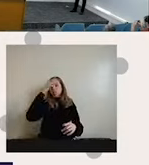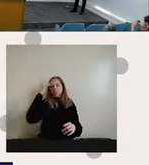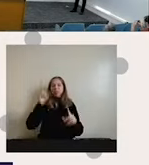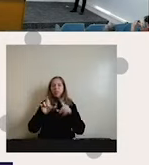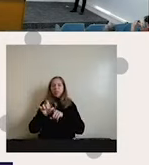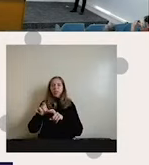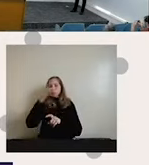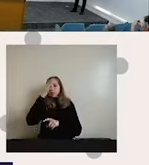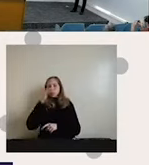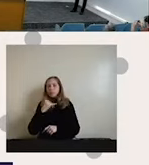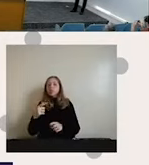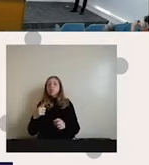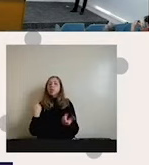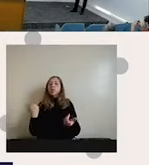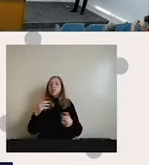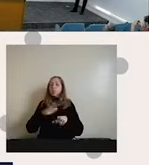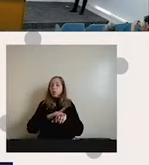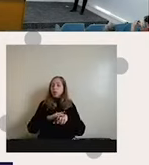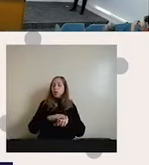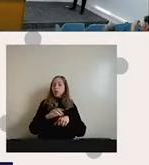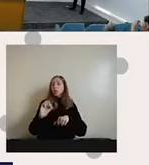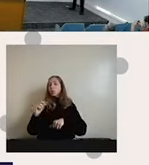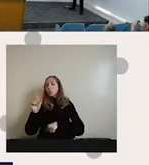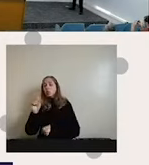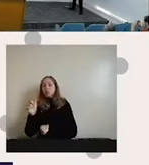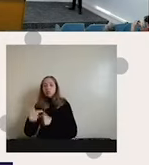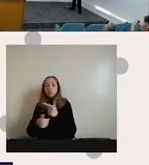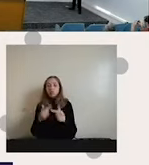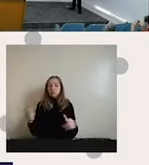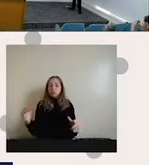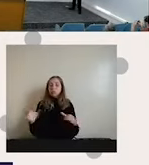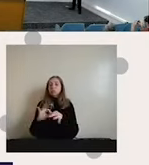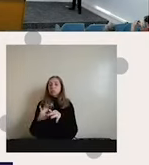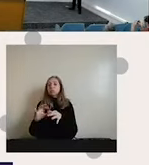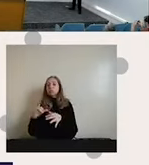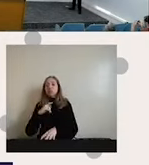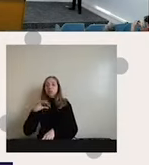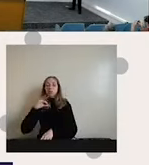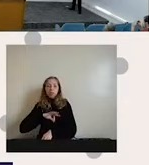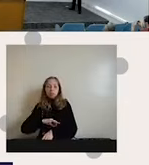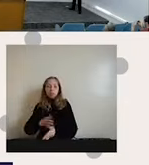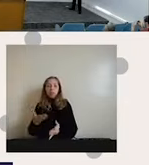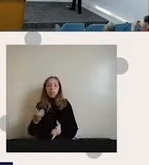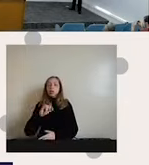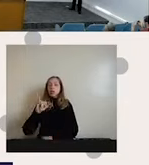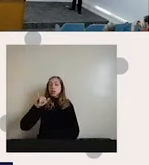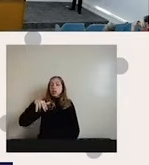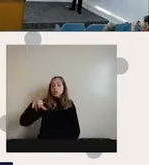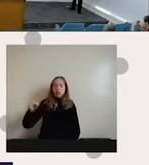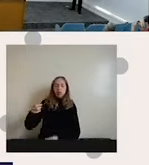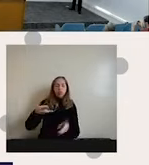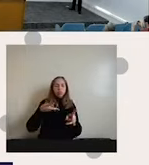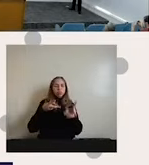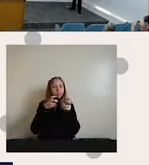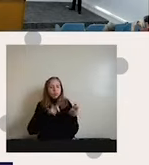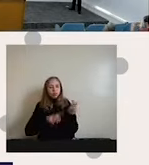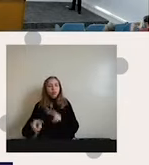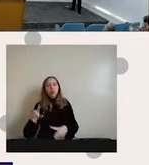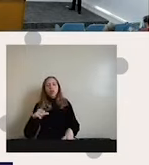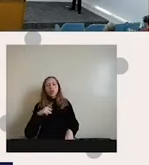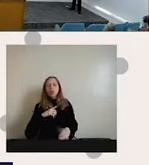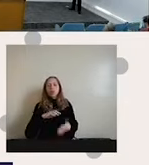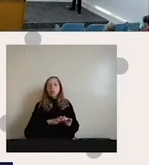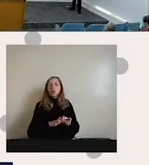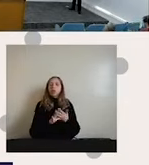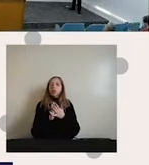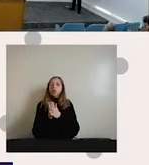auxílio temporário previdenciário, mas se a perícia configurou que o trabalho influenciou esse processo de adoecimento,